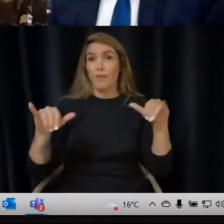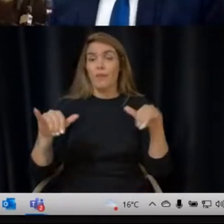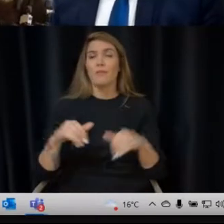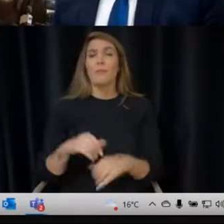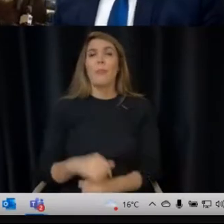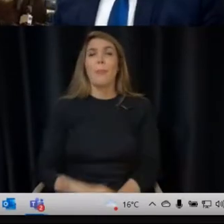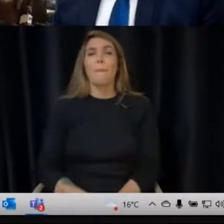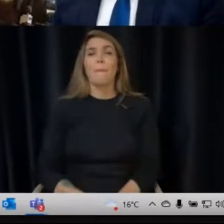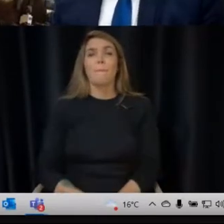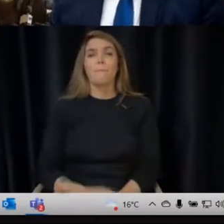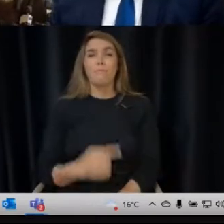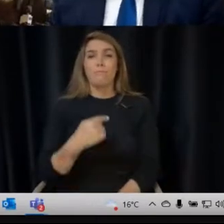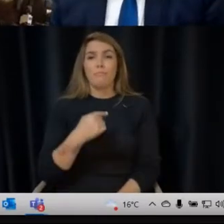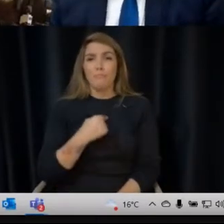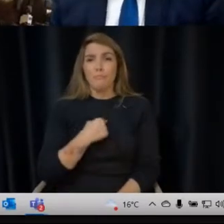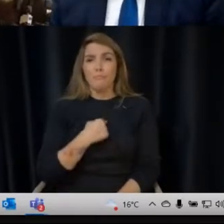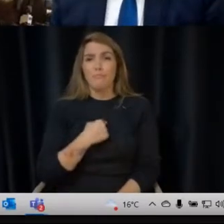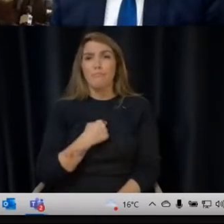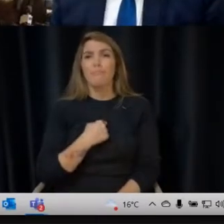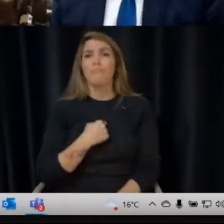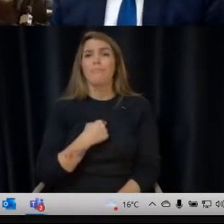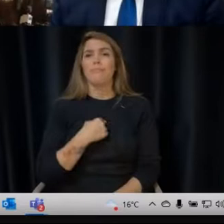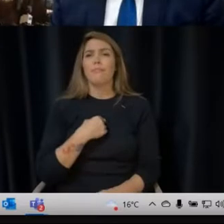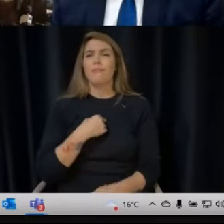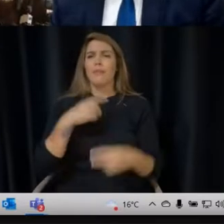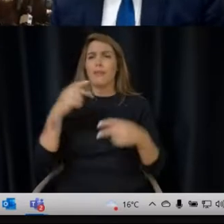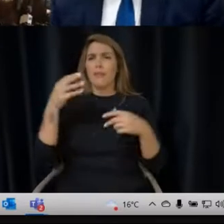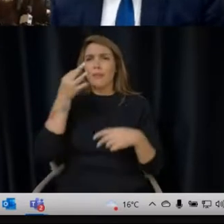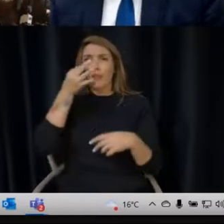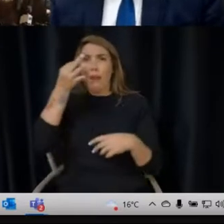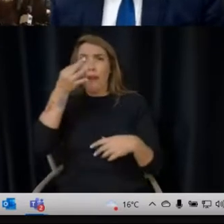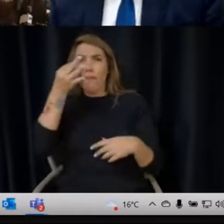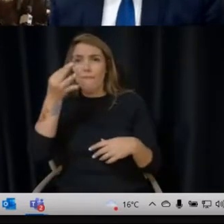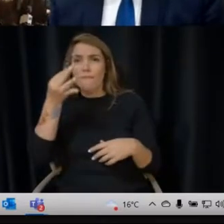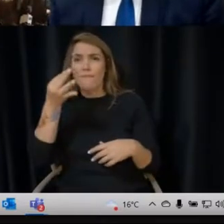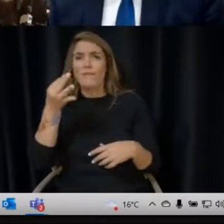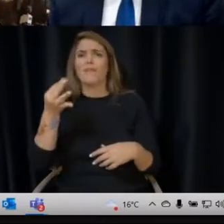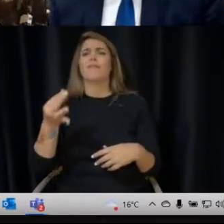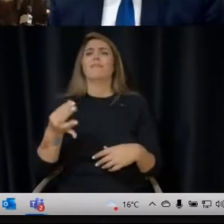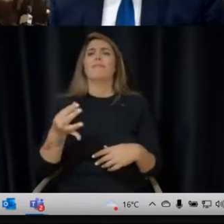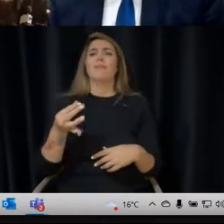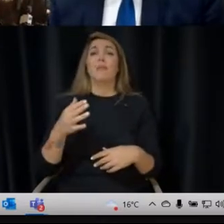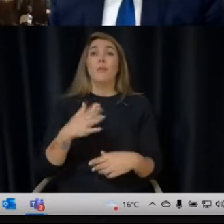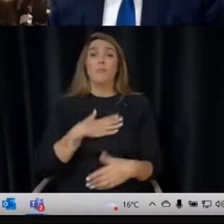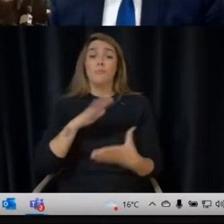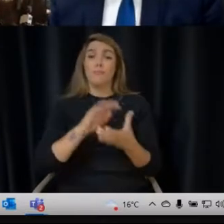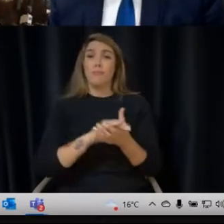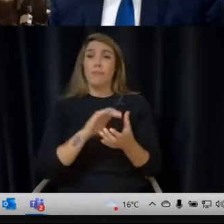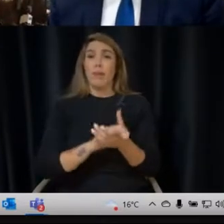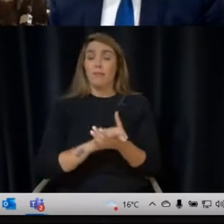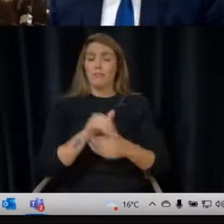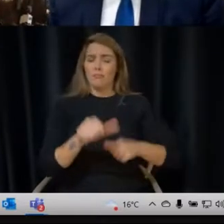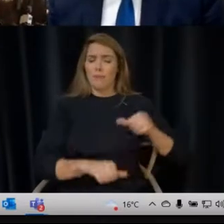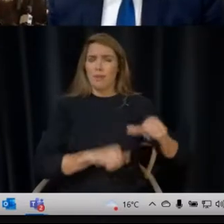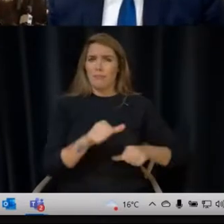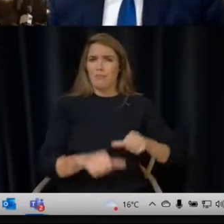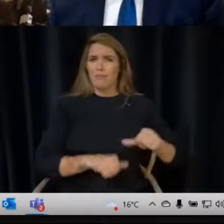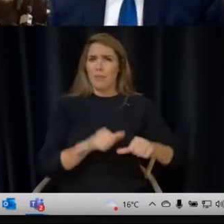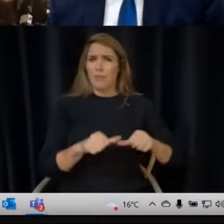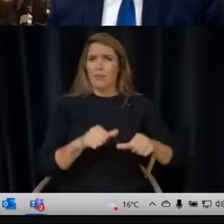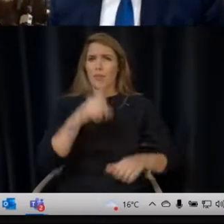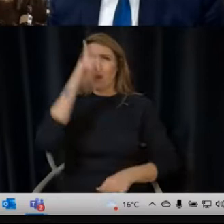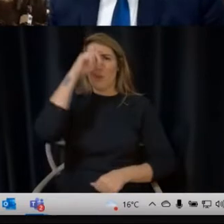sou testemunha do trabalho atencioso, sério e comprometido do H-Rim. Meu marido passou por um transplante há exatos 4 anos, doador